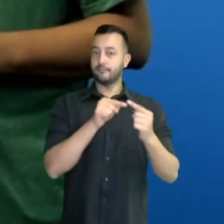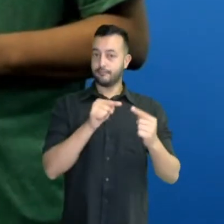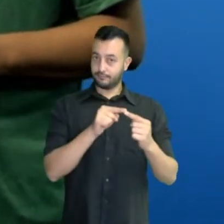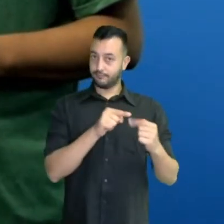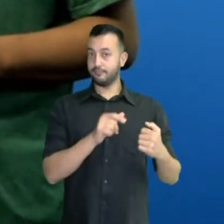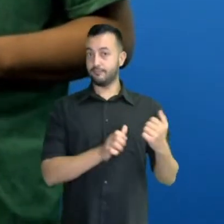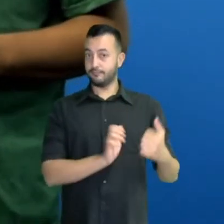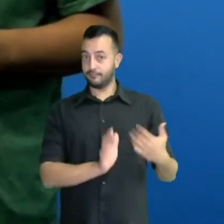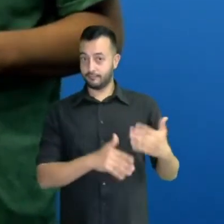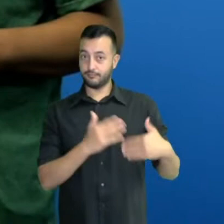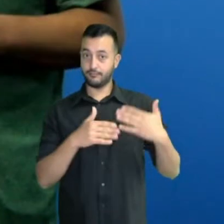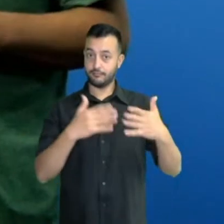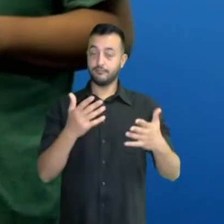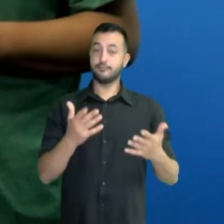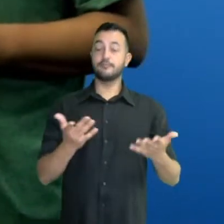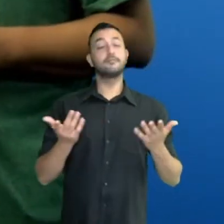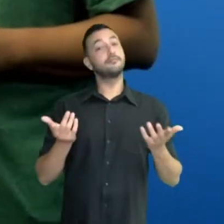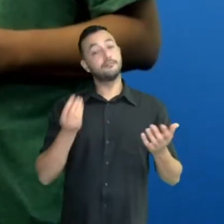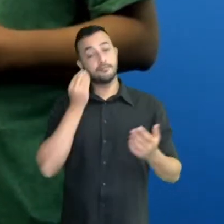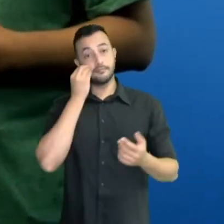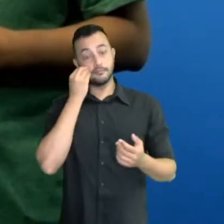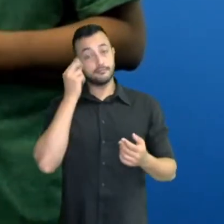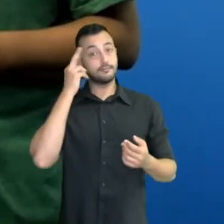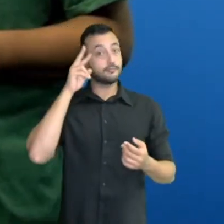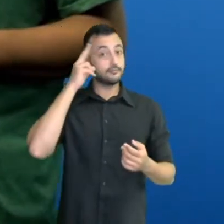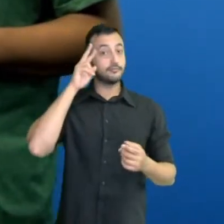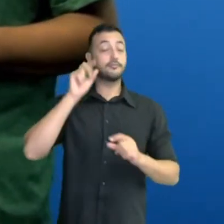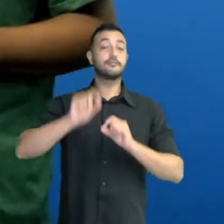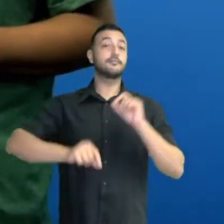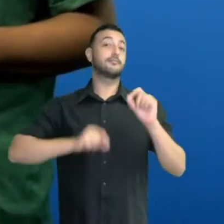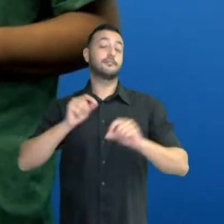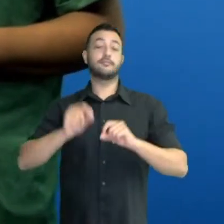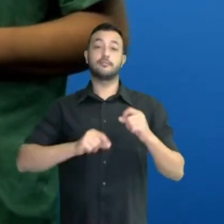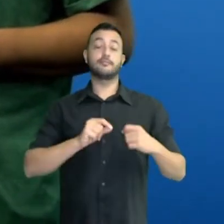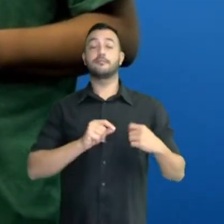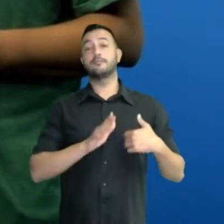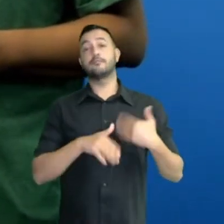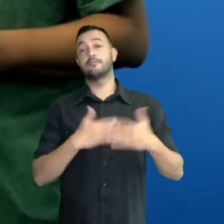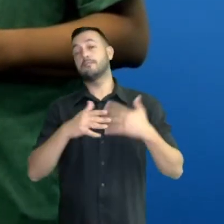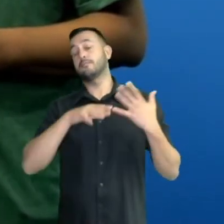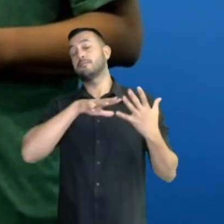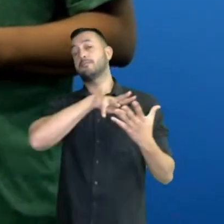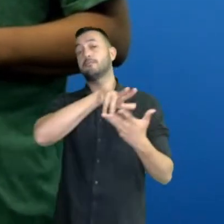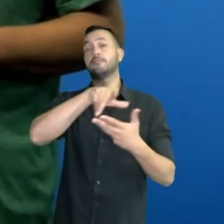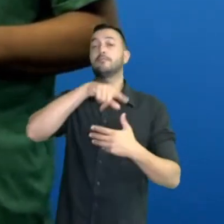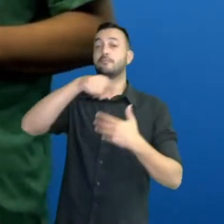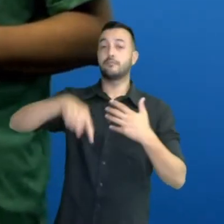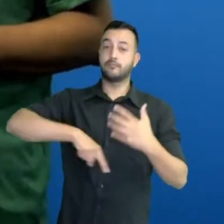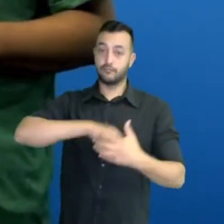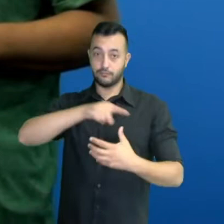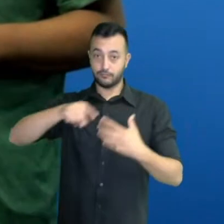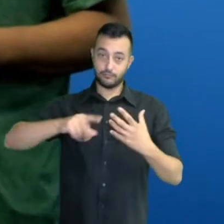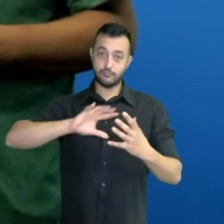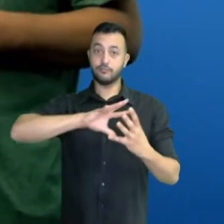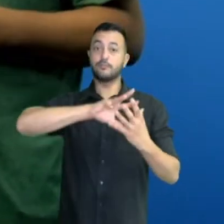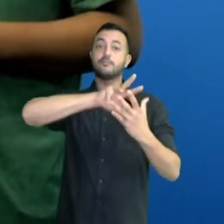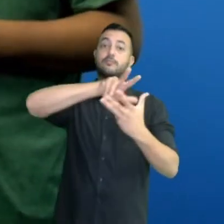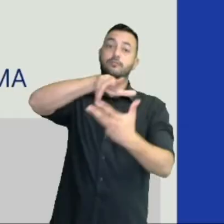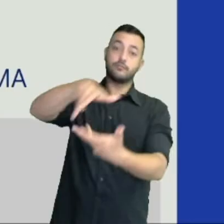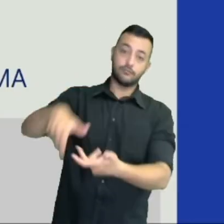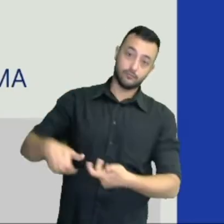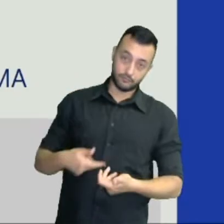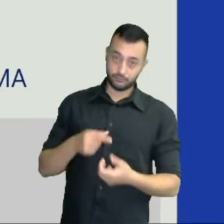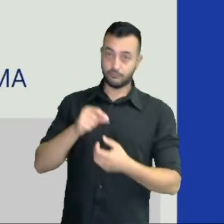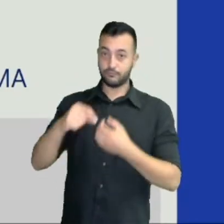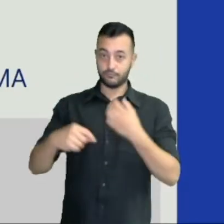processo de globalização, vamos tentar relembrar o que é esse processo de globalização. A globalização é um fenômeno que faz